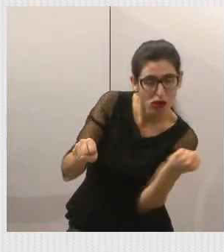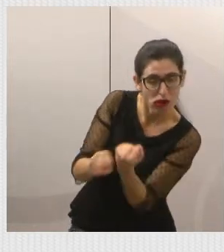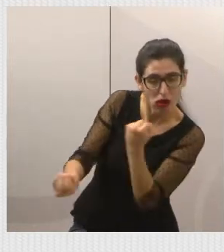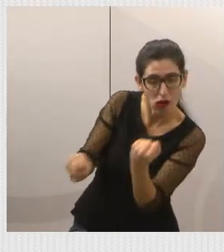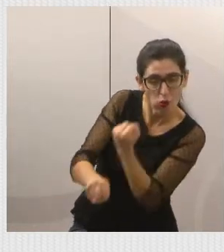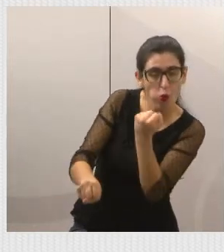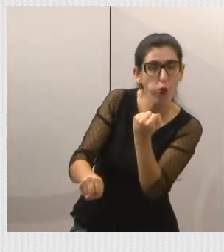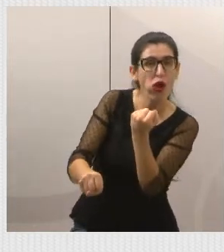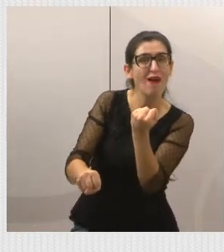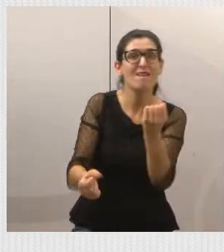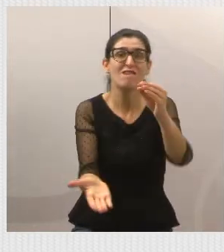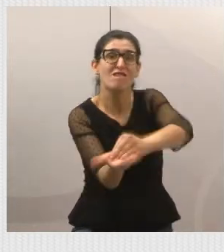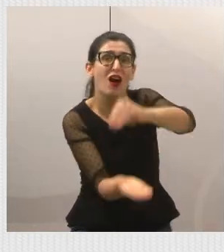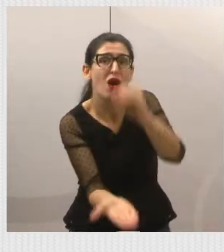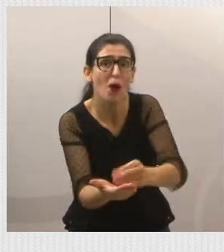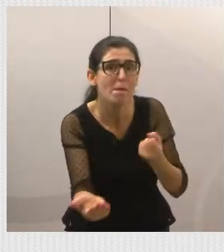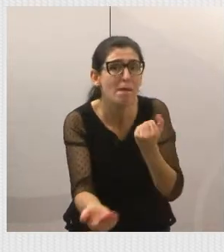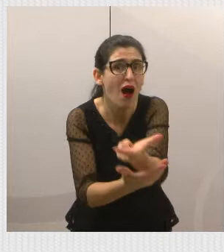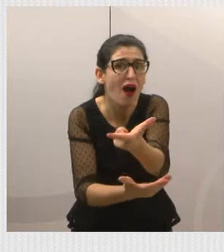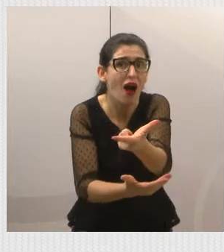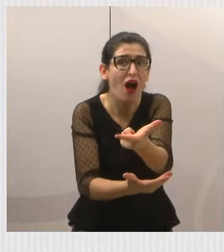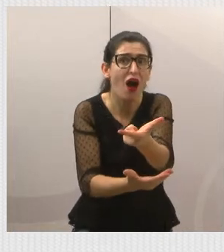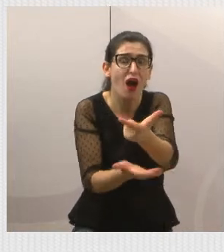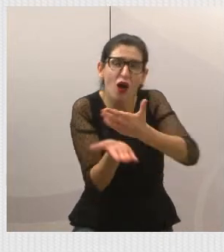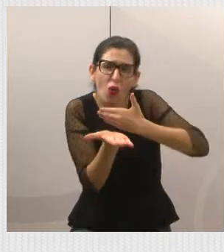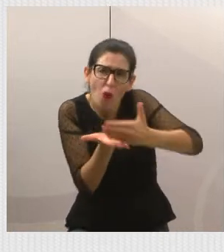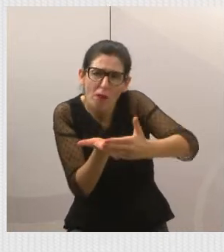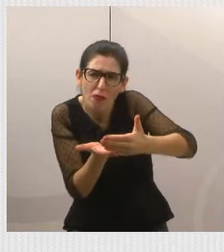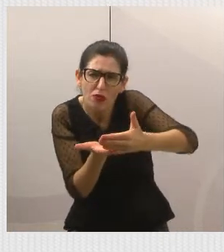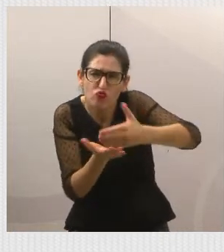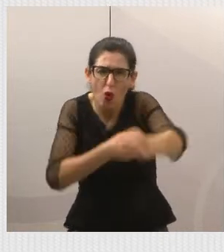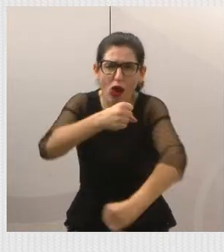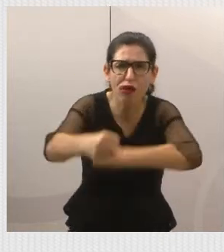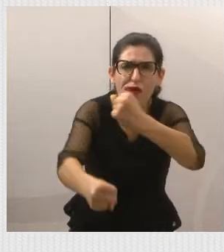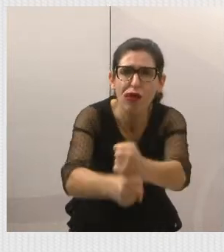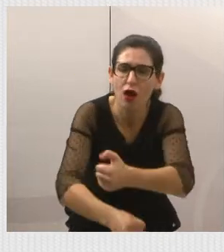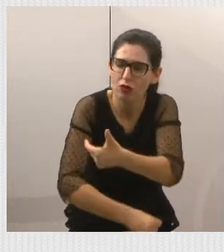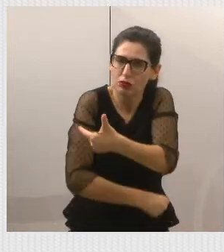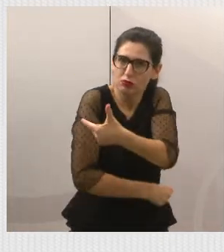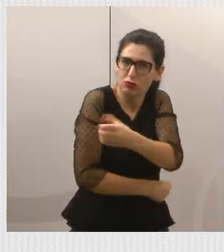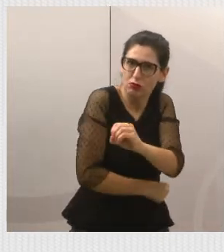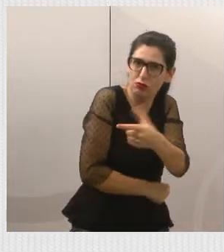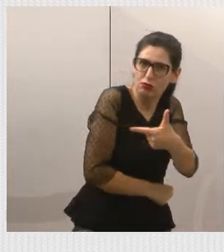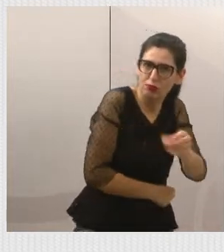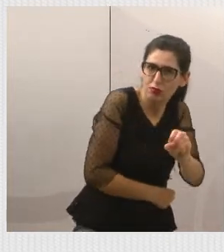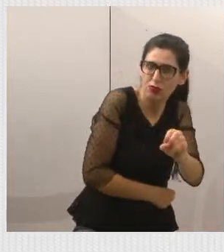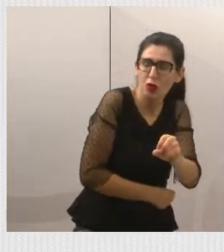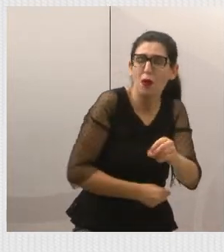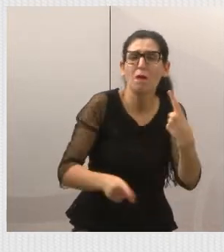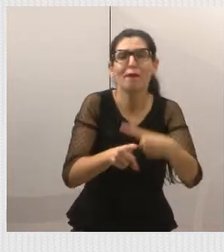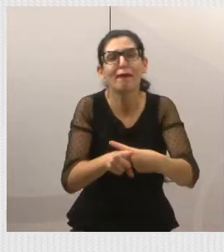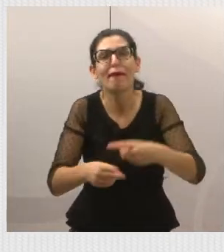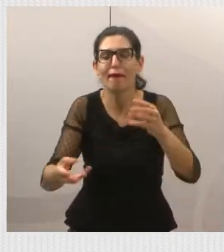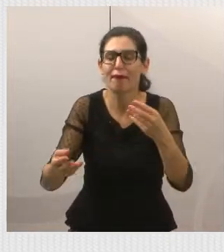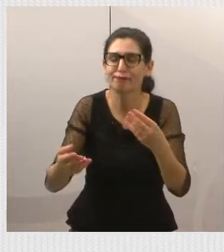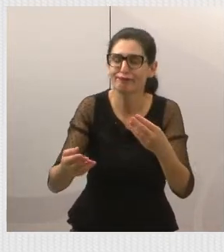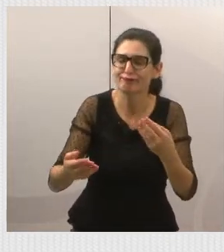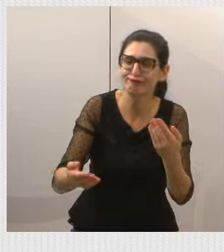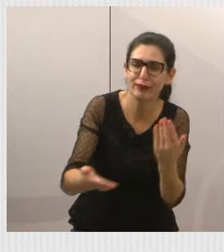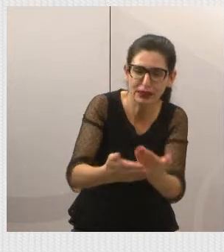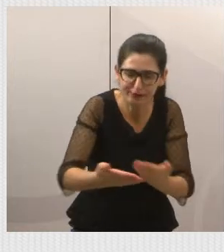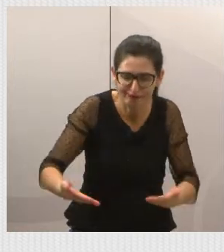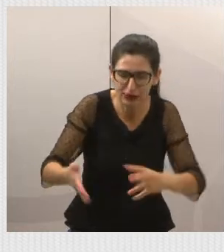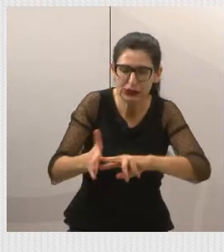a pagar e ela vai ser executada no começo do próximo ano, por conta do trâmite de licitação, de